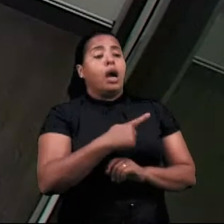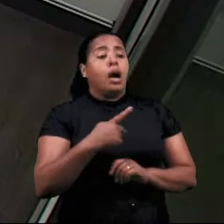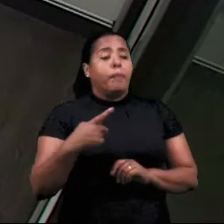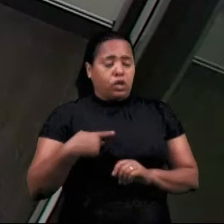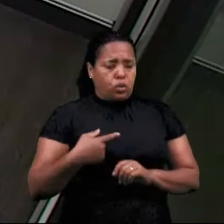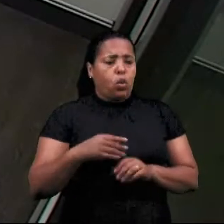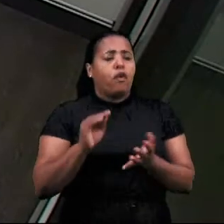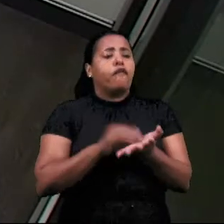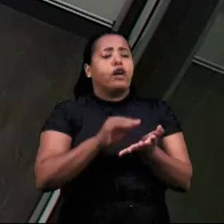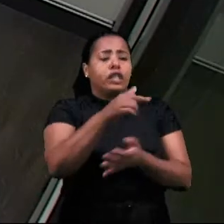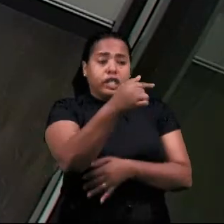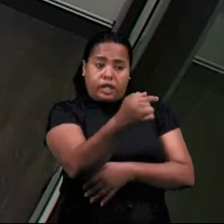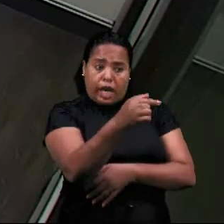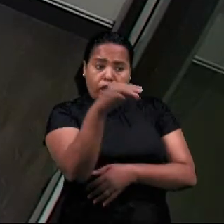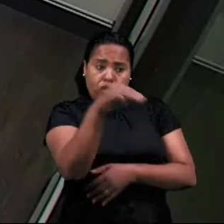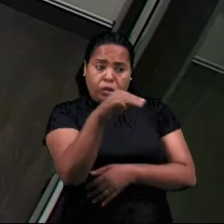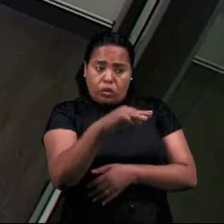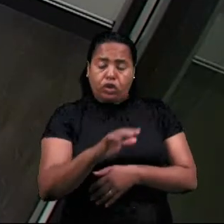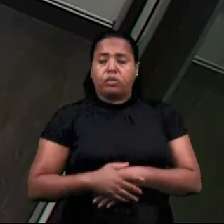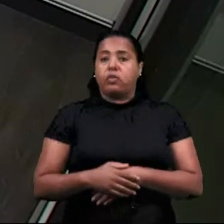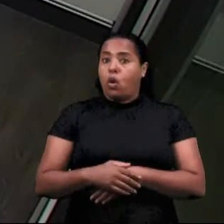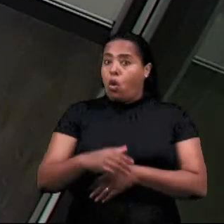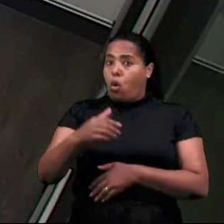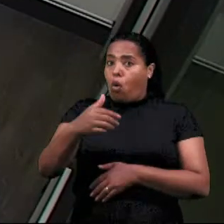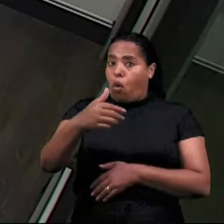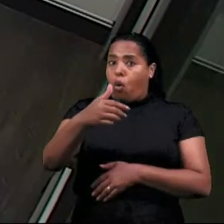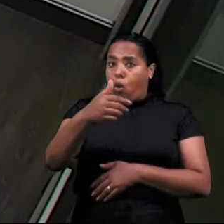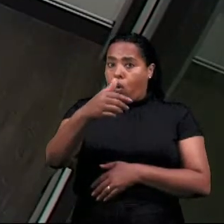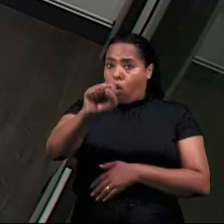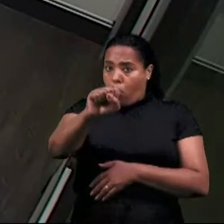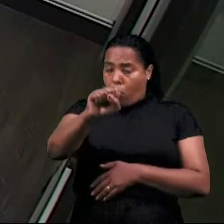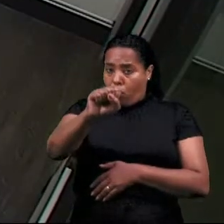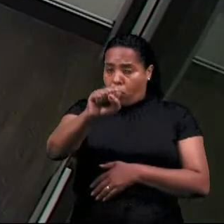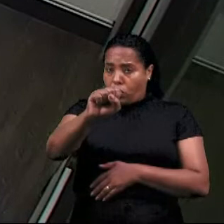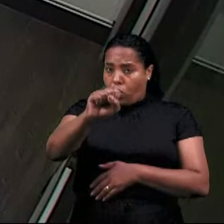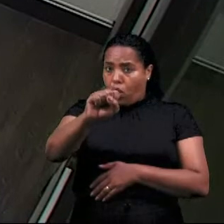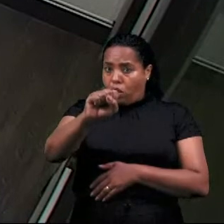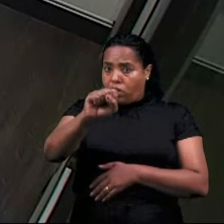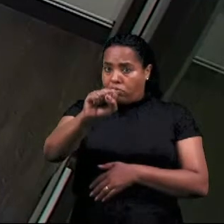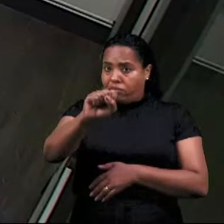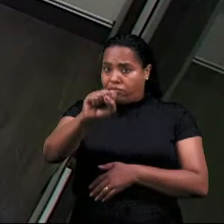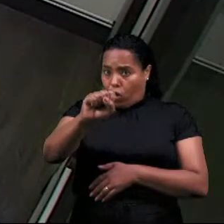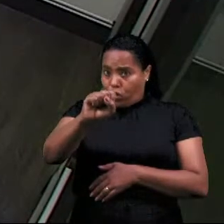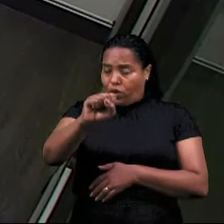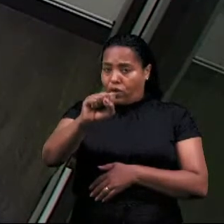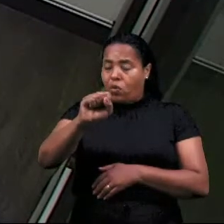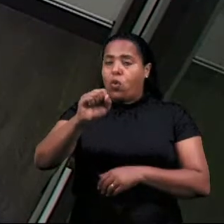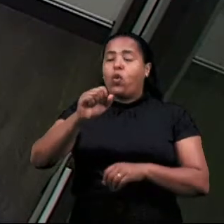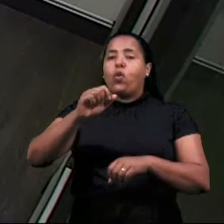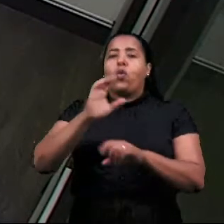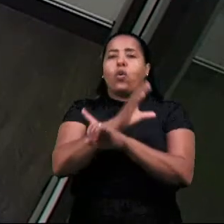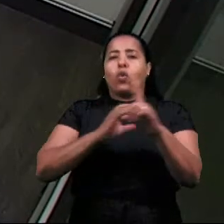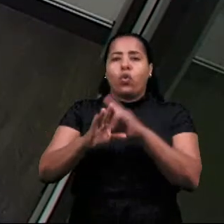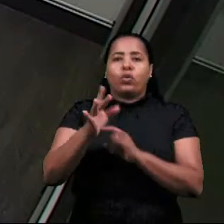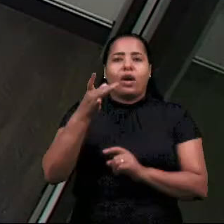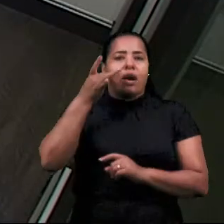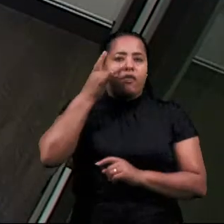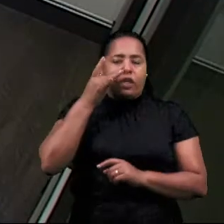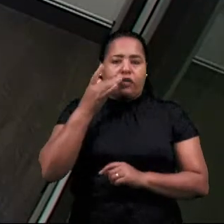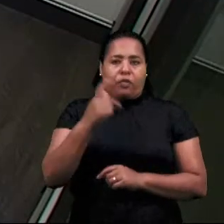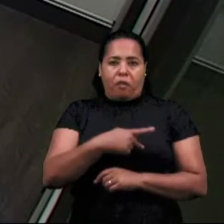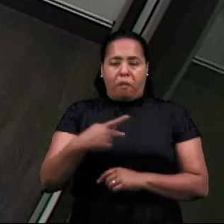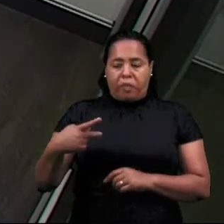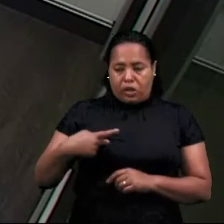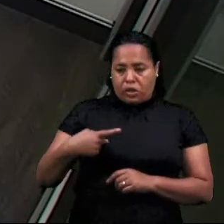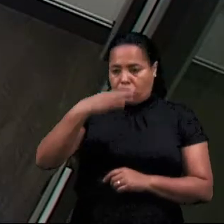19:53, daqui a pouco, 20 horas, horário de Brasília, o culto ao vivo. Nosso querido pastor Sérgio Souza está aqui conosco.